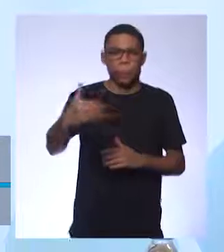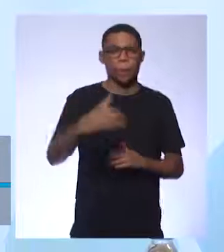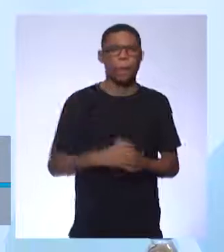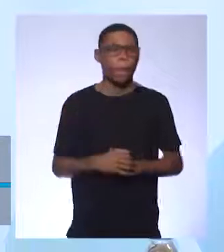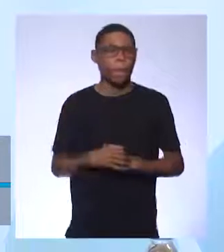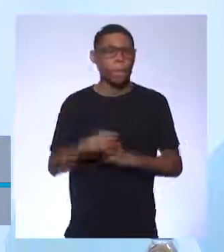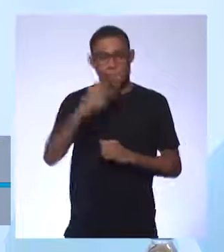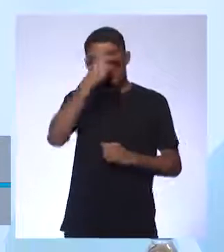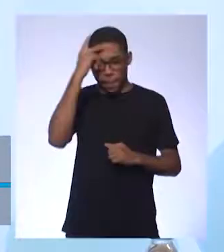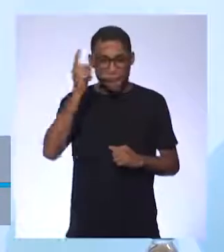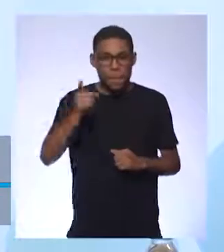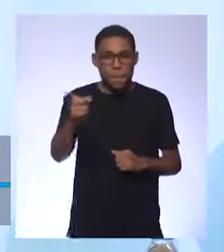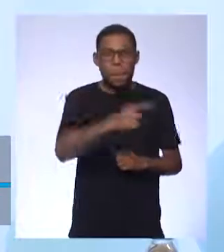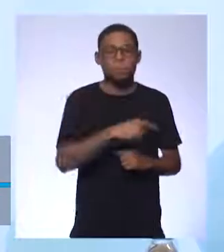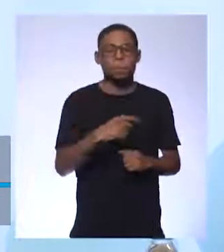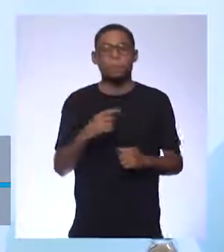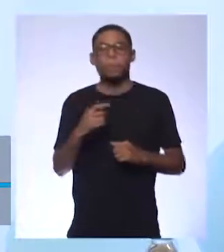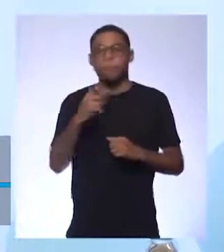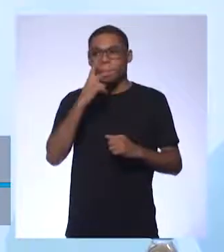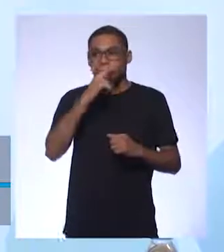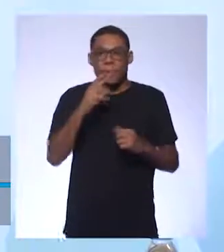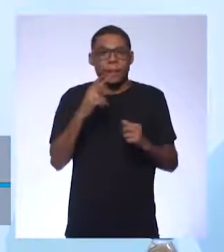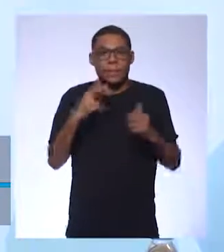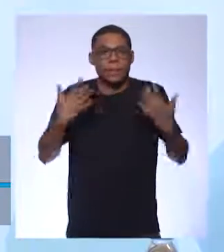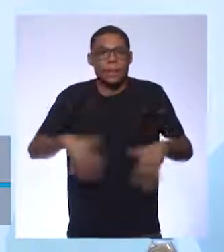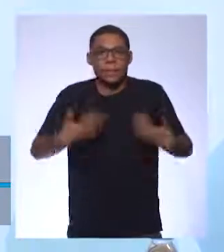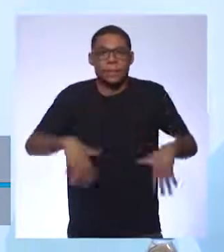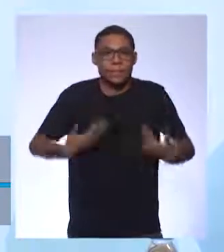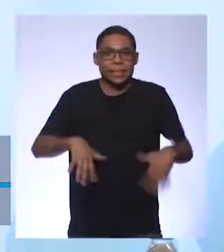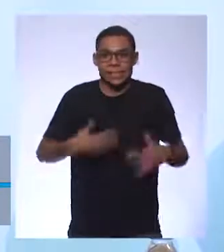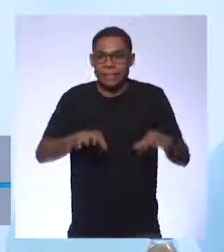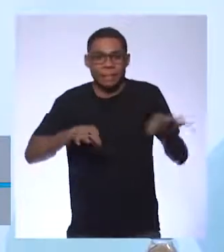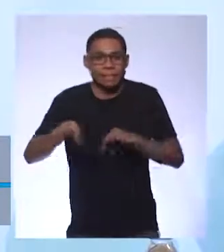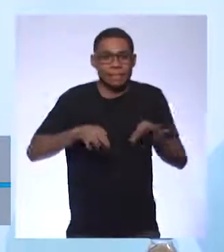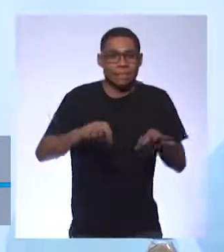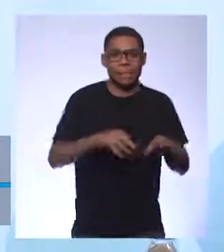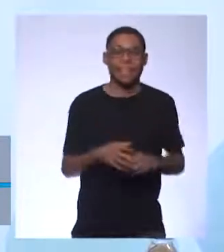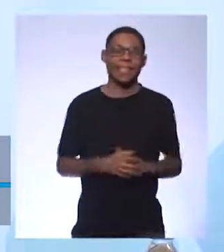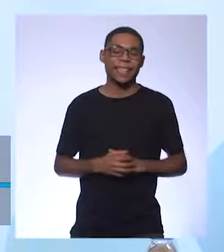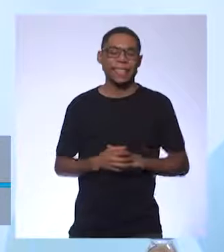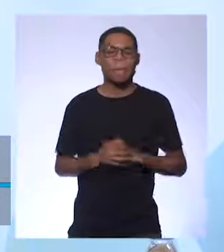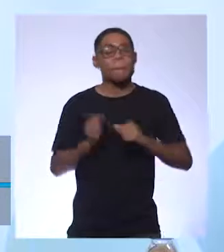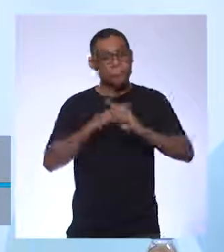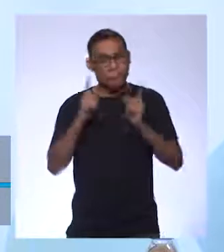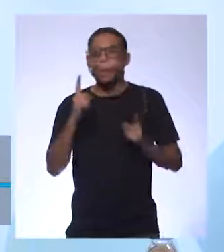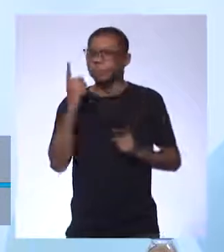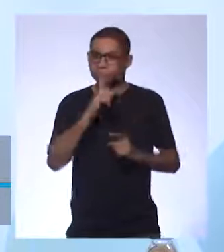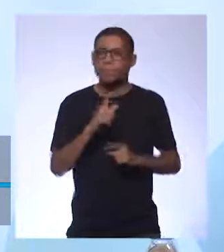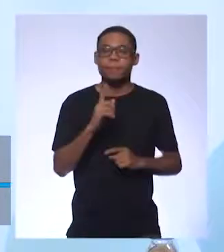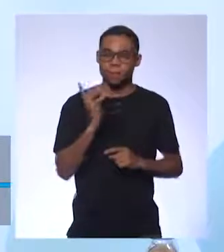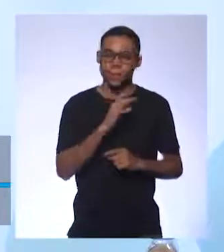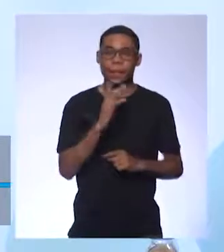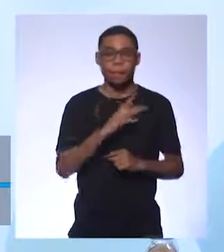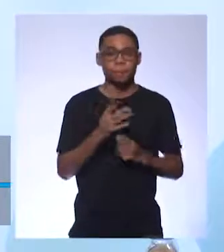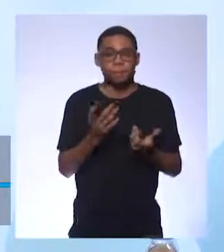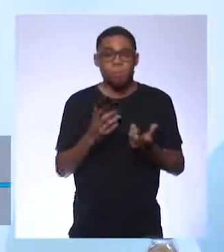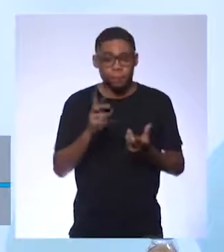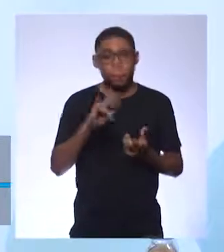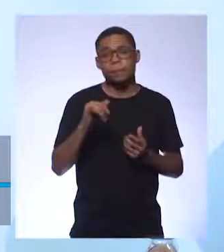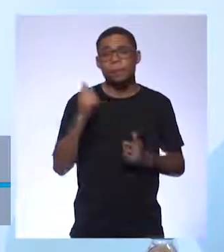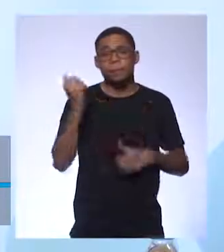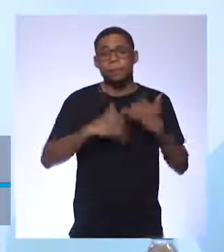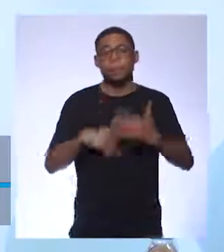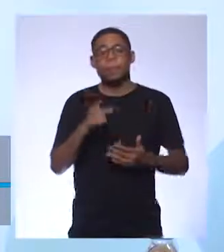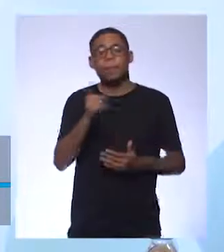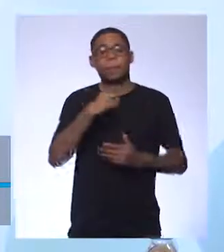deixar o pessoal do estúdio aqui de cabelo em pé comigo. Vamos lá, a gente estava falando sobre o processo de esculpir, que você tem que pensar